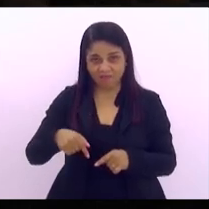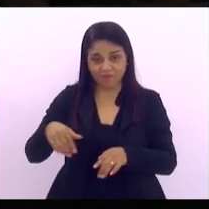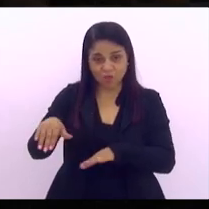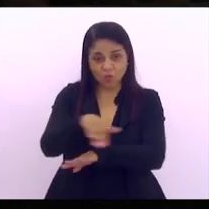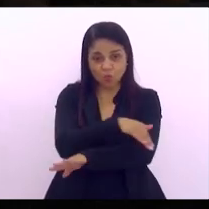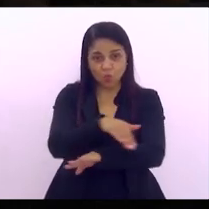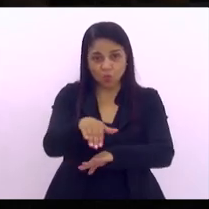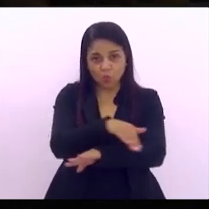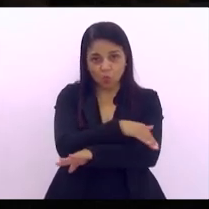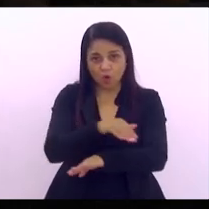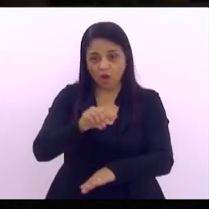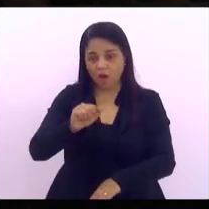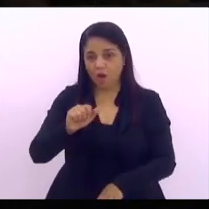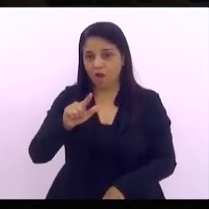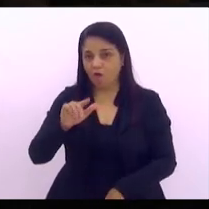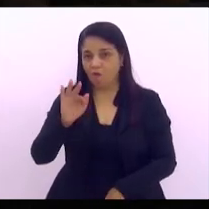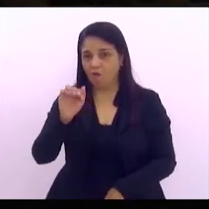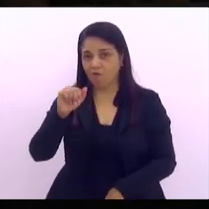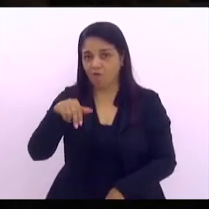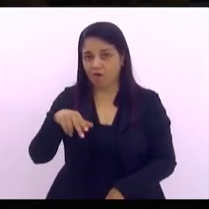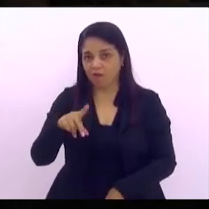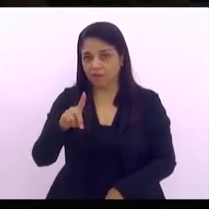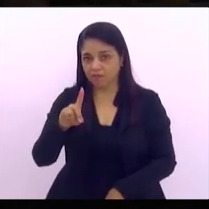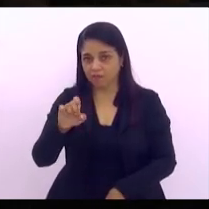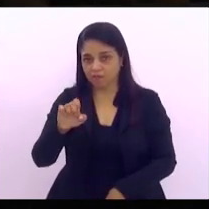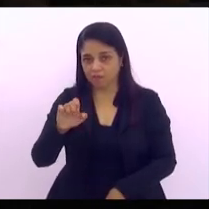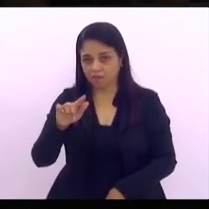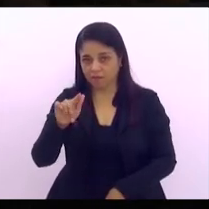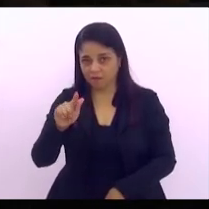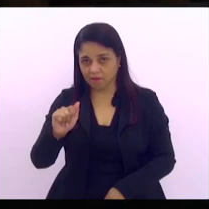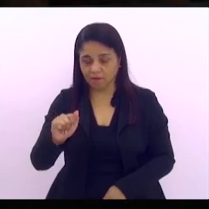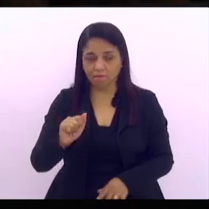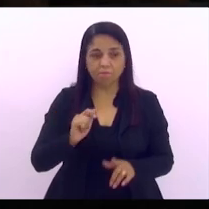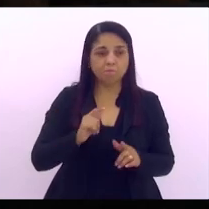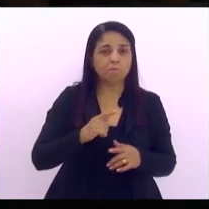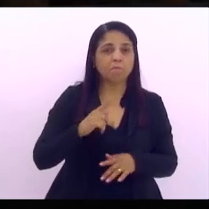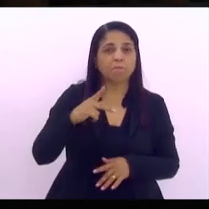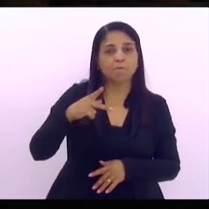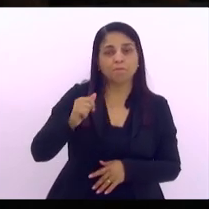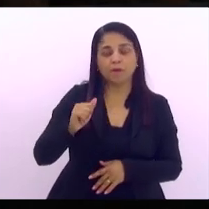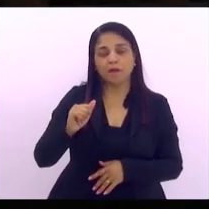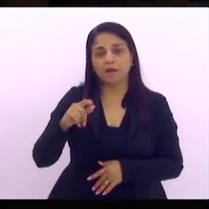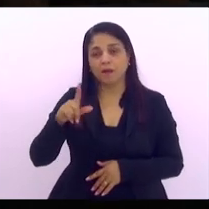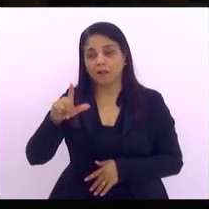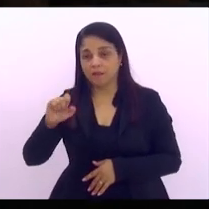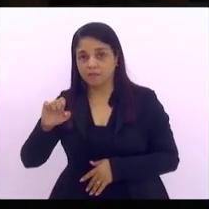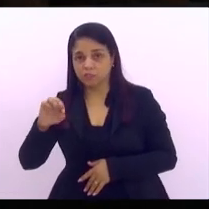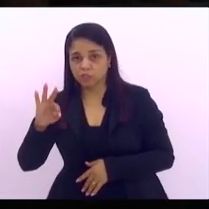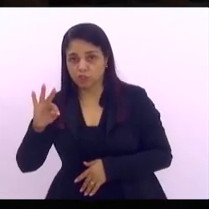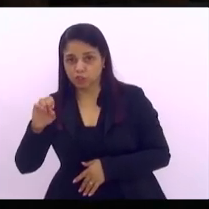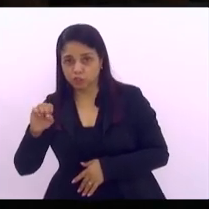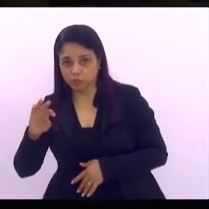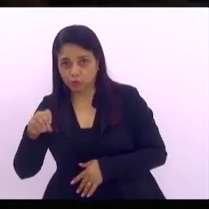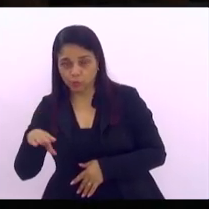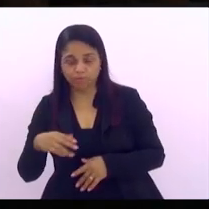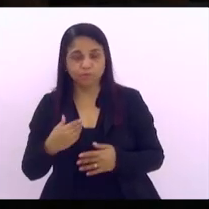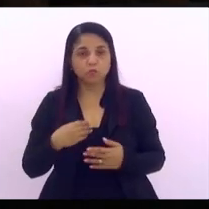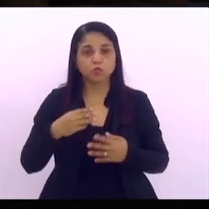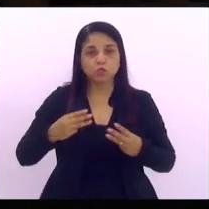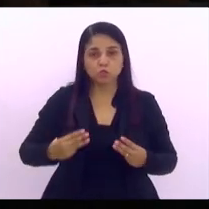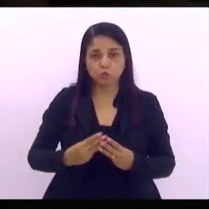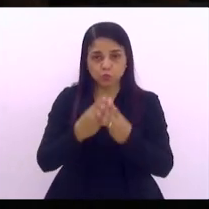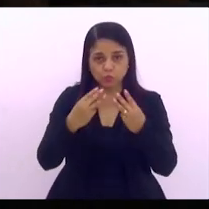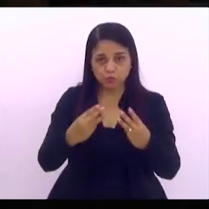Alfândega e similares, né, palestinos, judeus, brasileiros, se relacionam